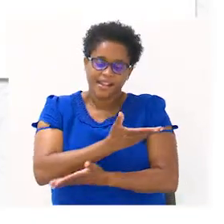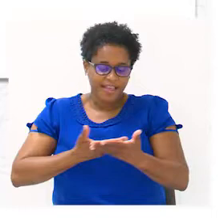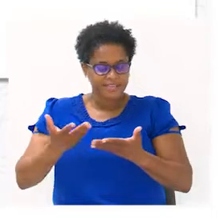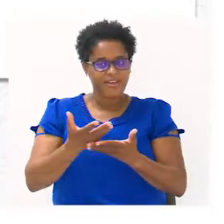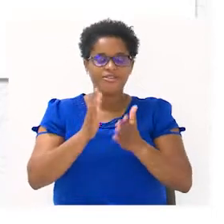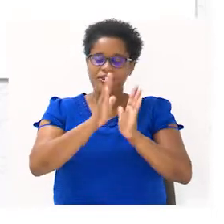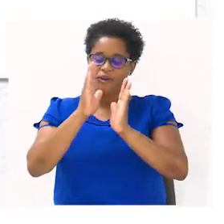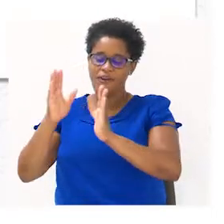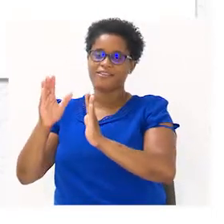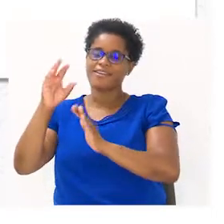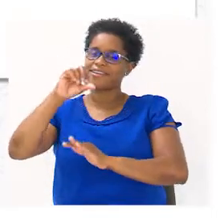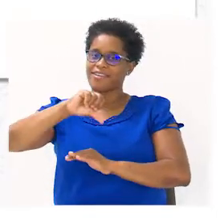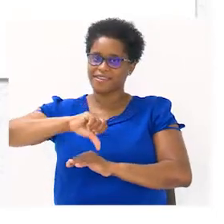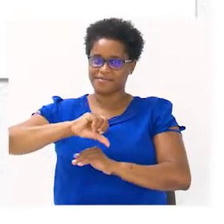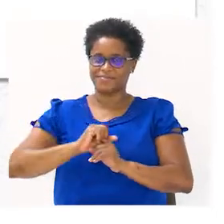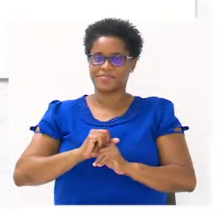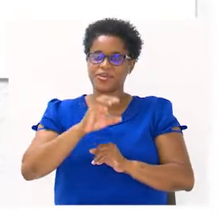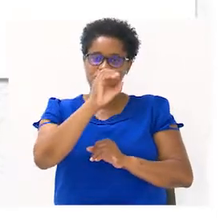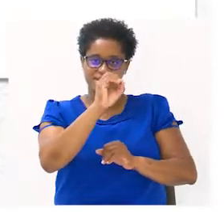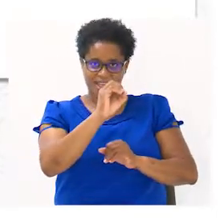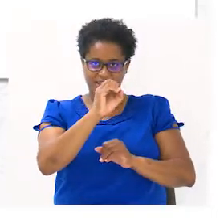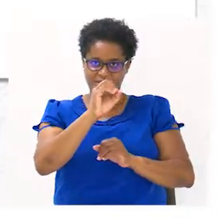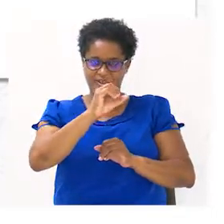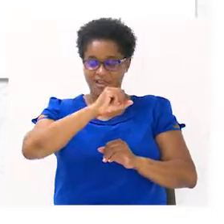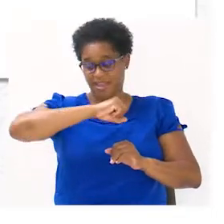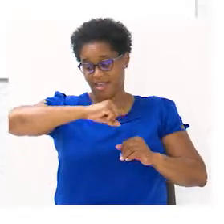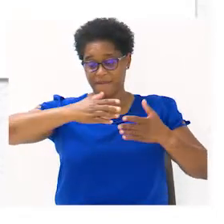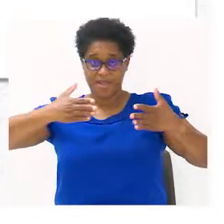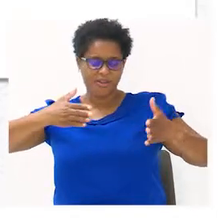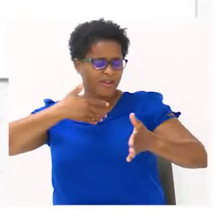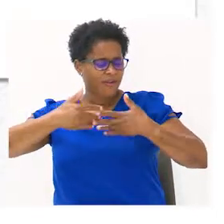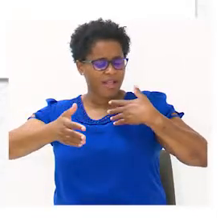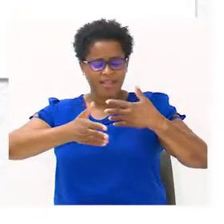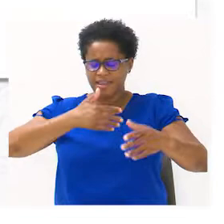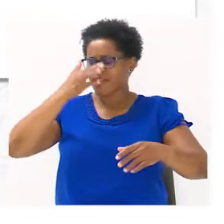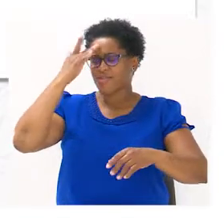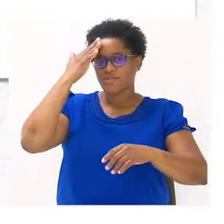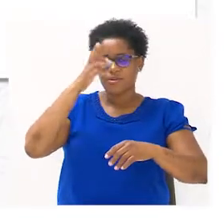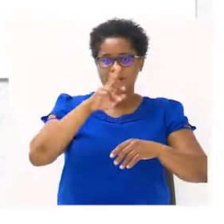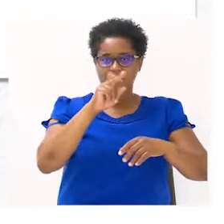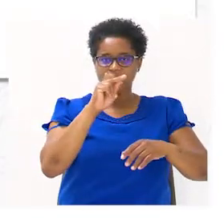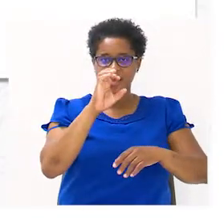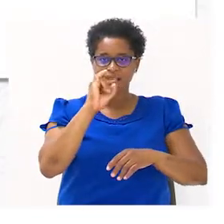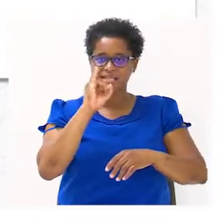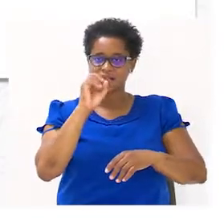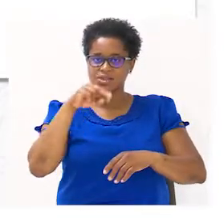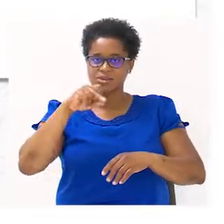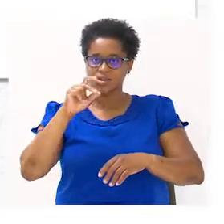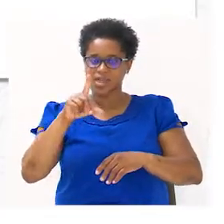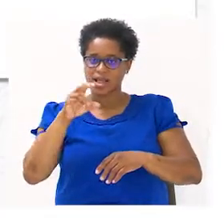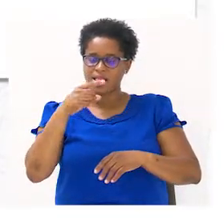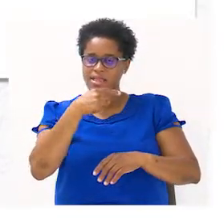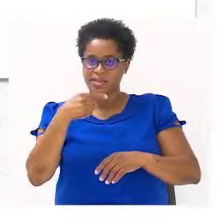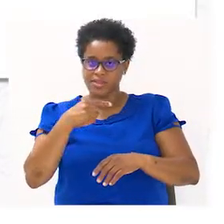Relação de ordem em que o zero é maior que qualquer número racional